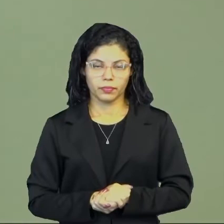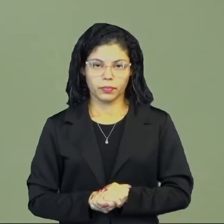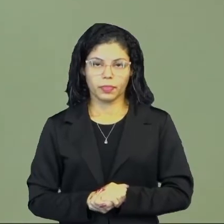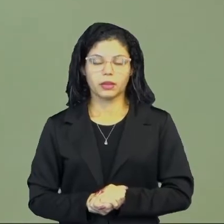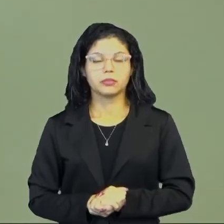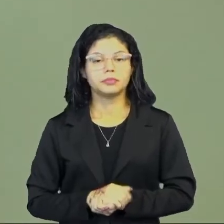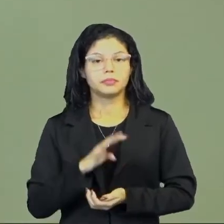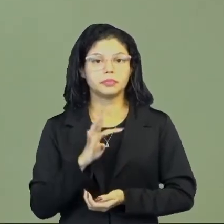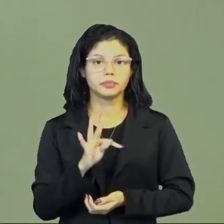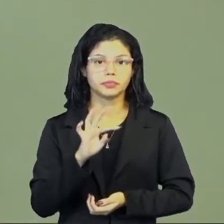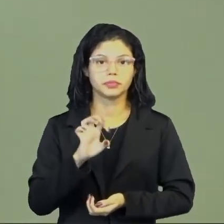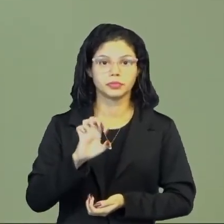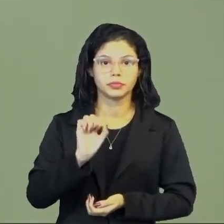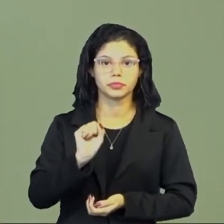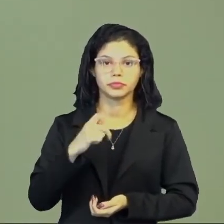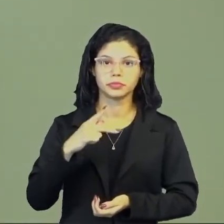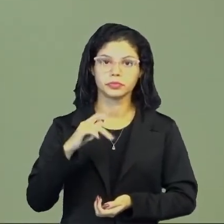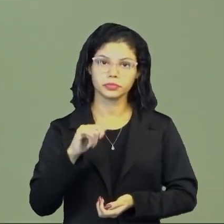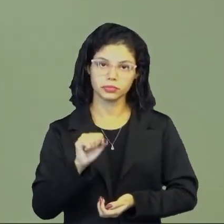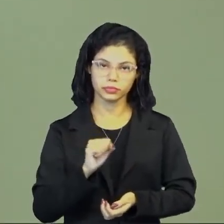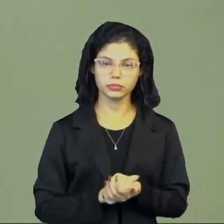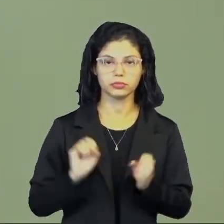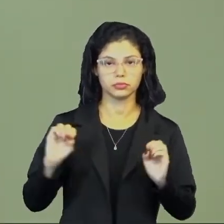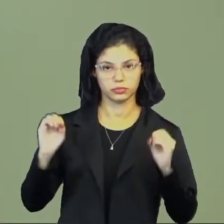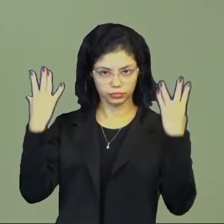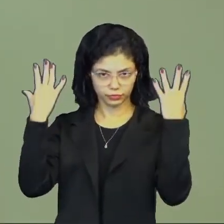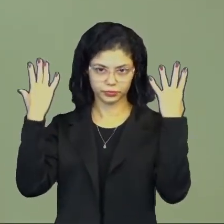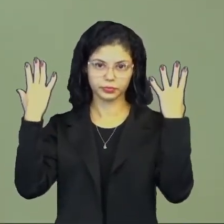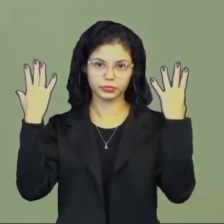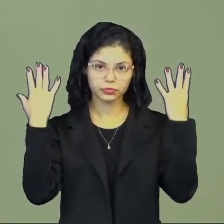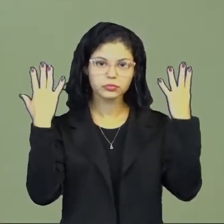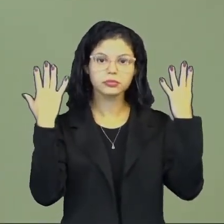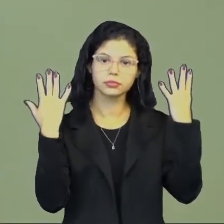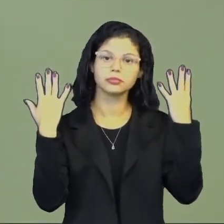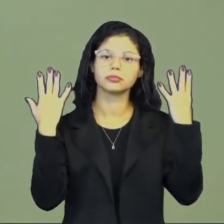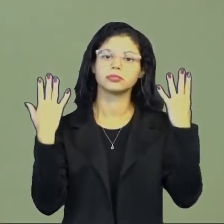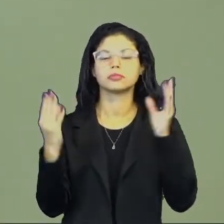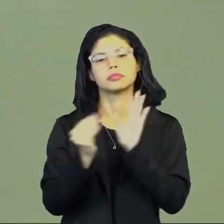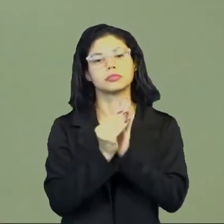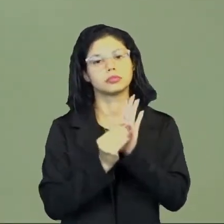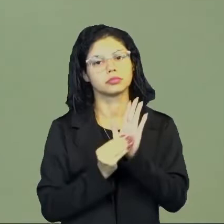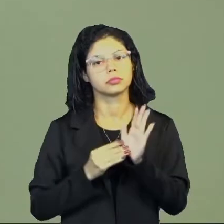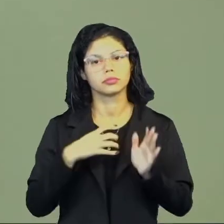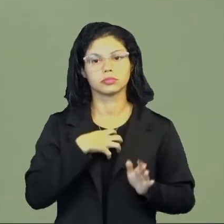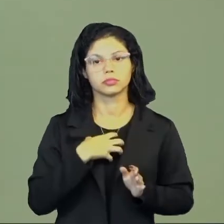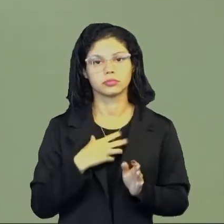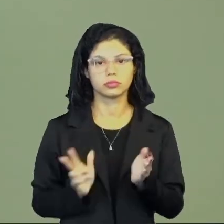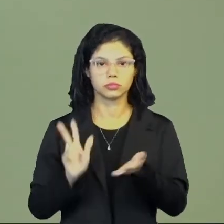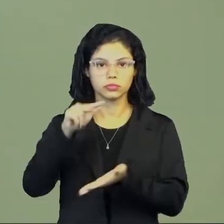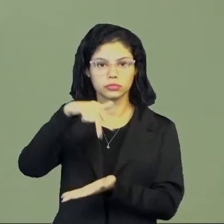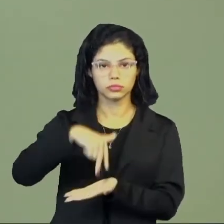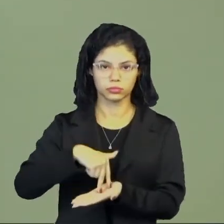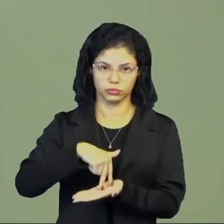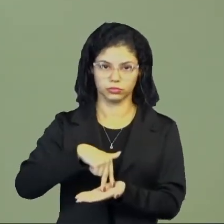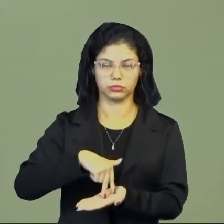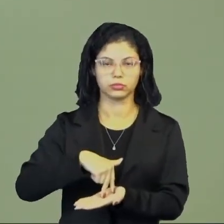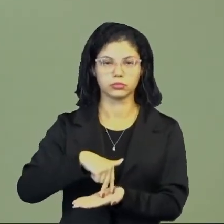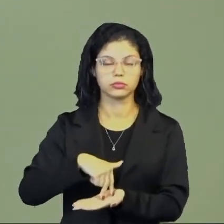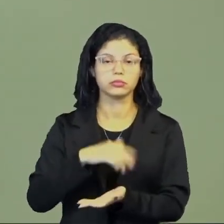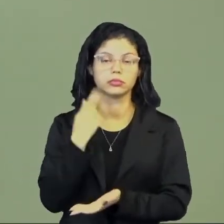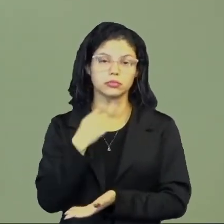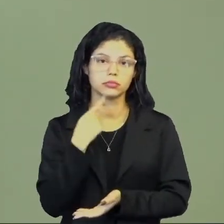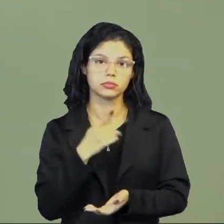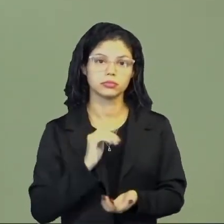o Téspis, ele estava na festa e em um dado momento ele subiu em um tablado